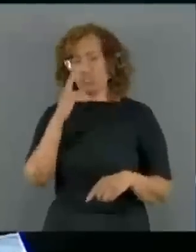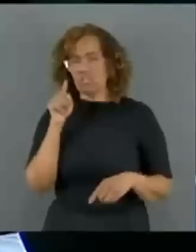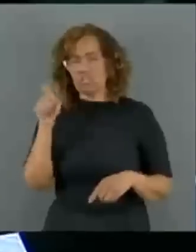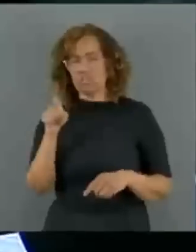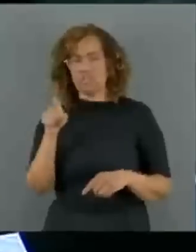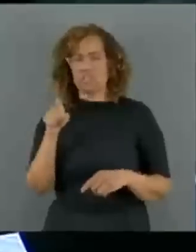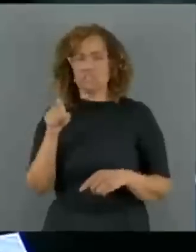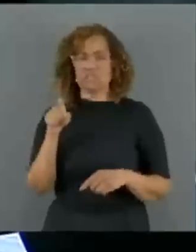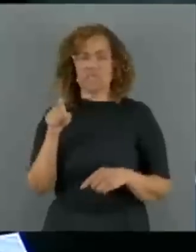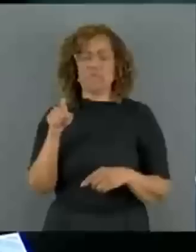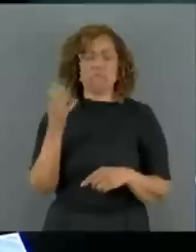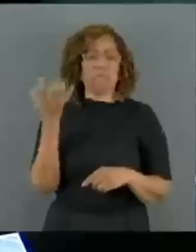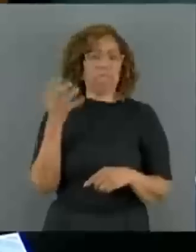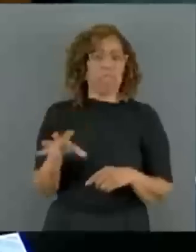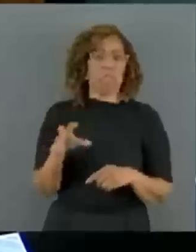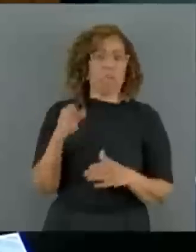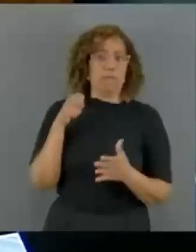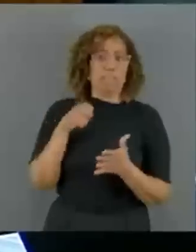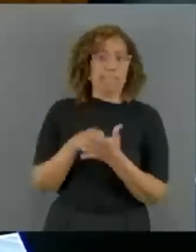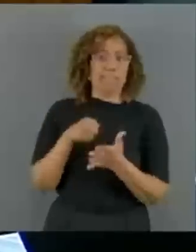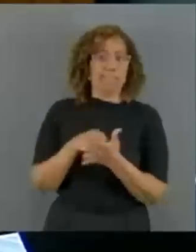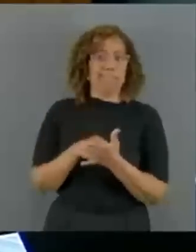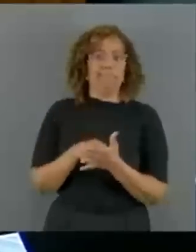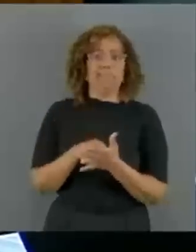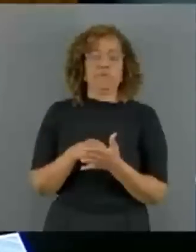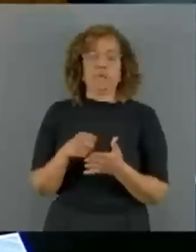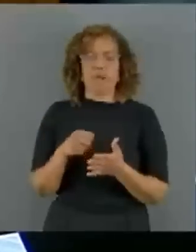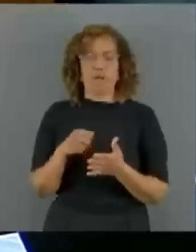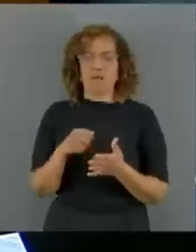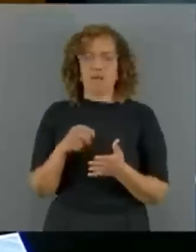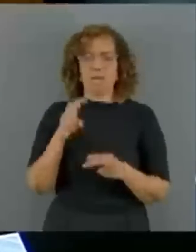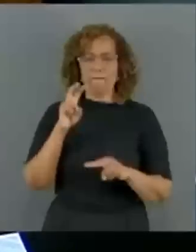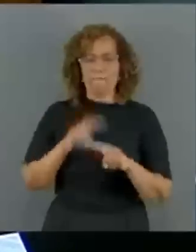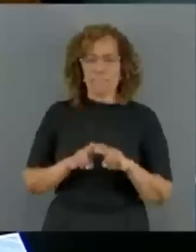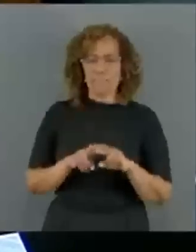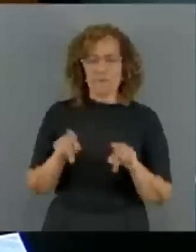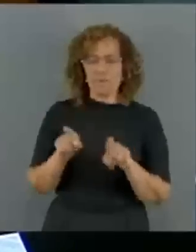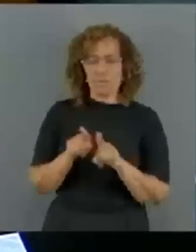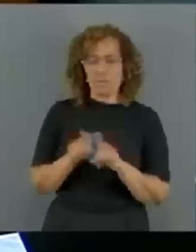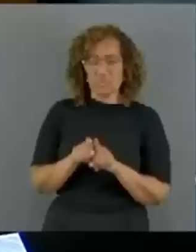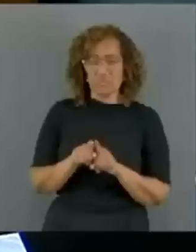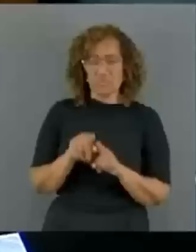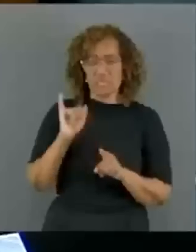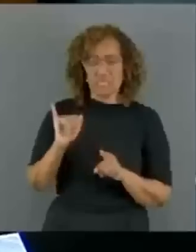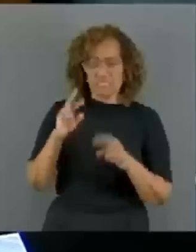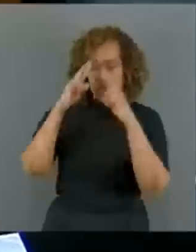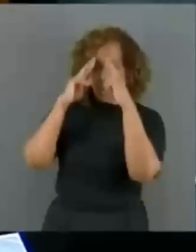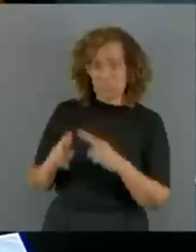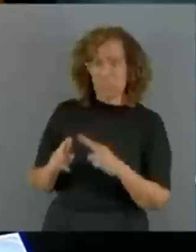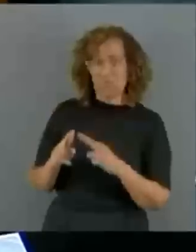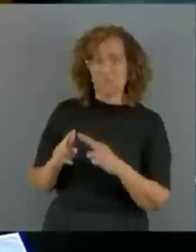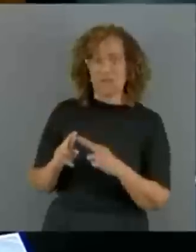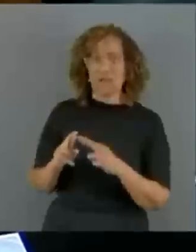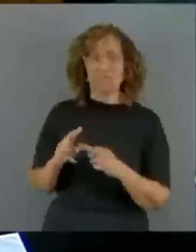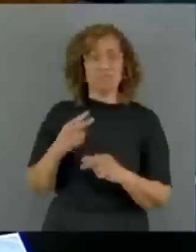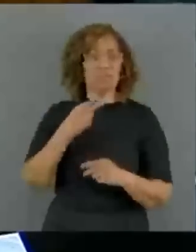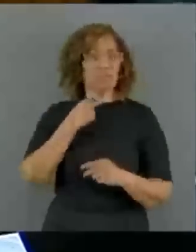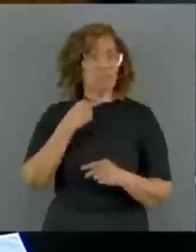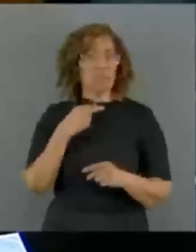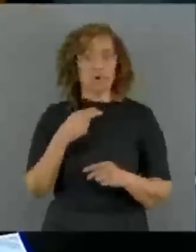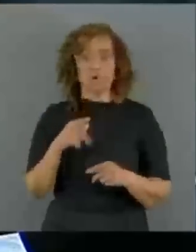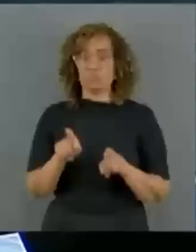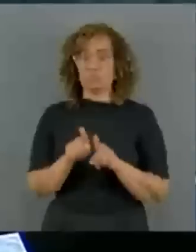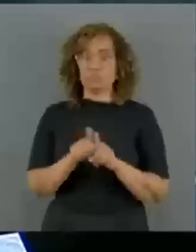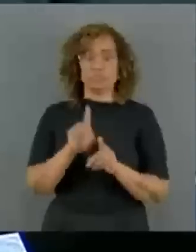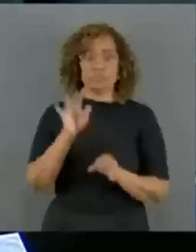resistindo à prisão dele ou desacato, e ela foi condenada por um desacato, não vai poder concorrer. E se for